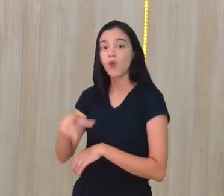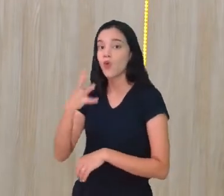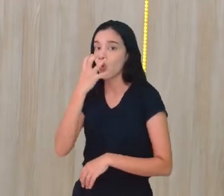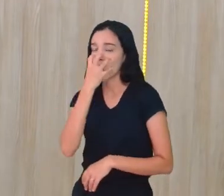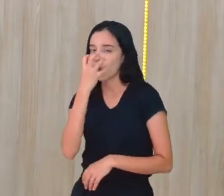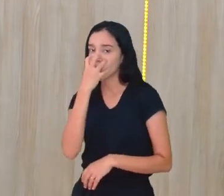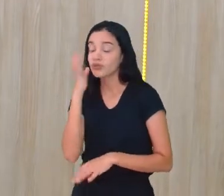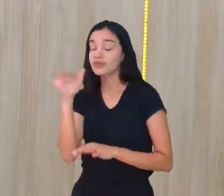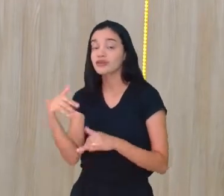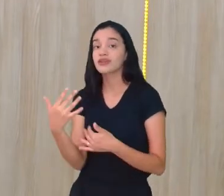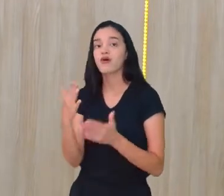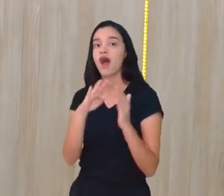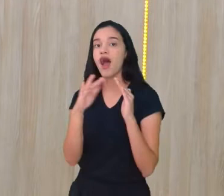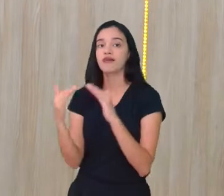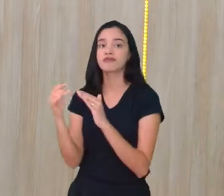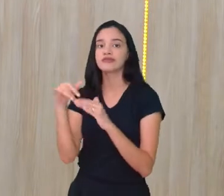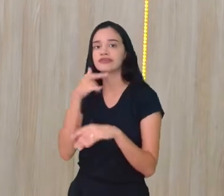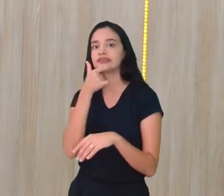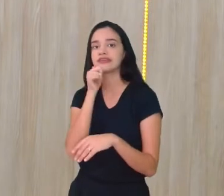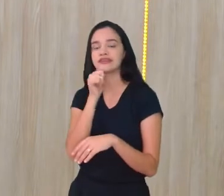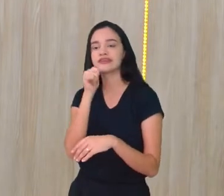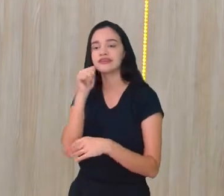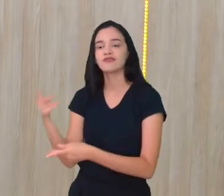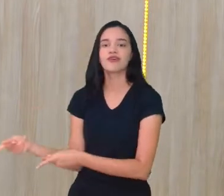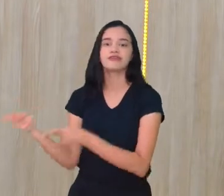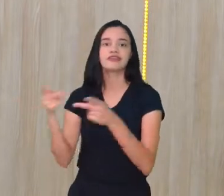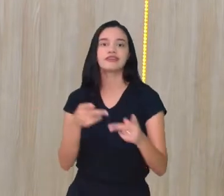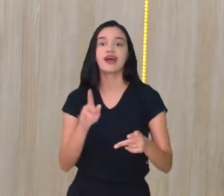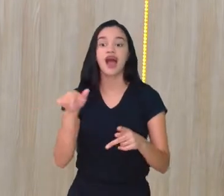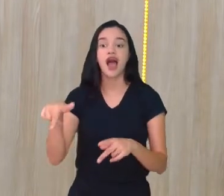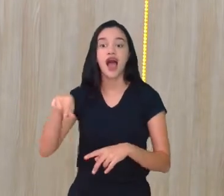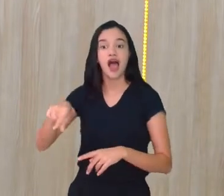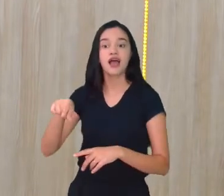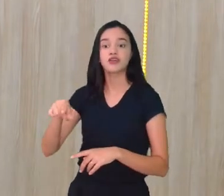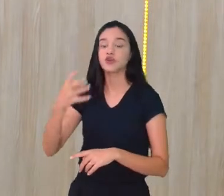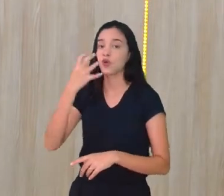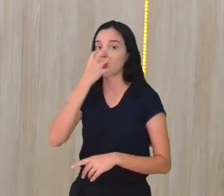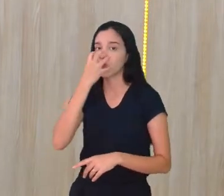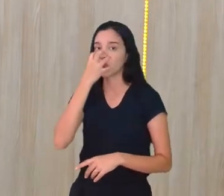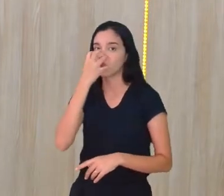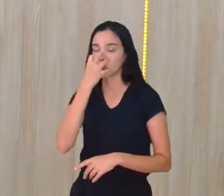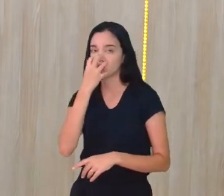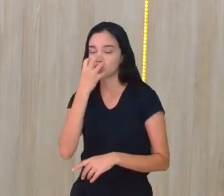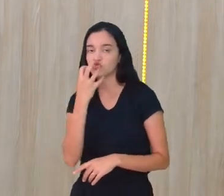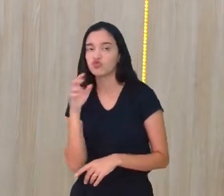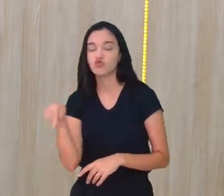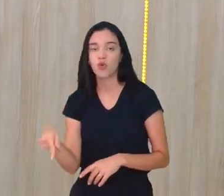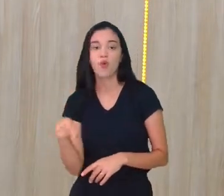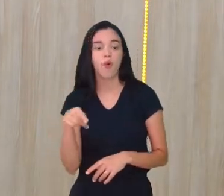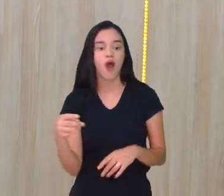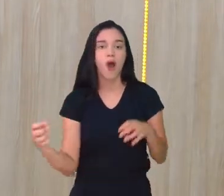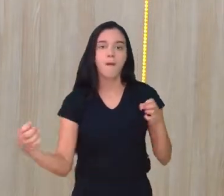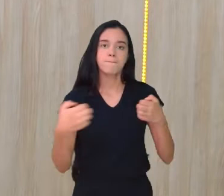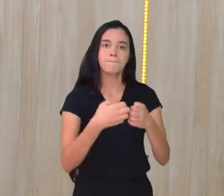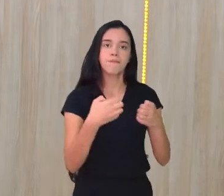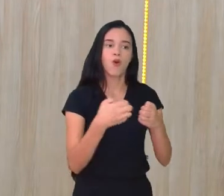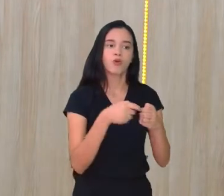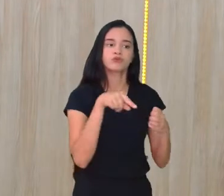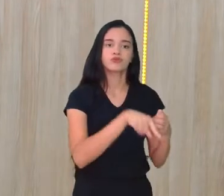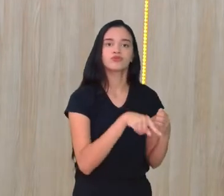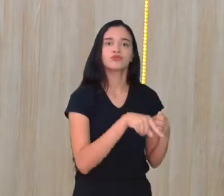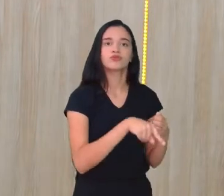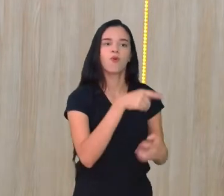foi te visitar, aí levou o cachorro dela. Quando ele entra naquele território daquele outro animal, já começa a ter ali